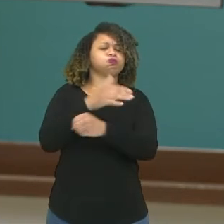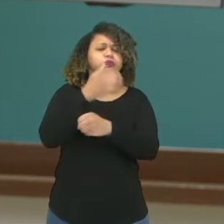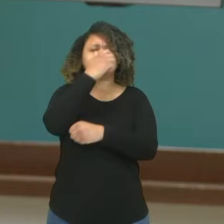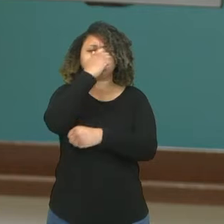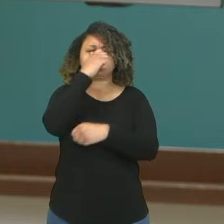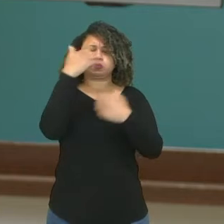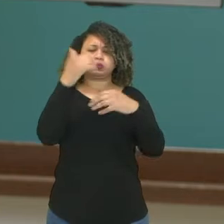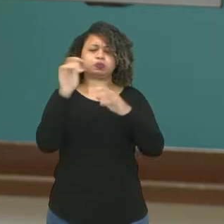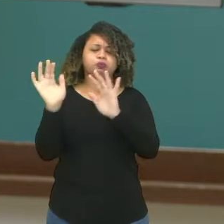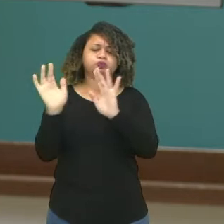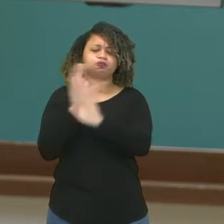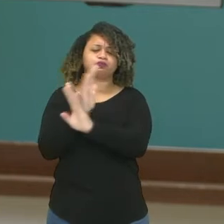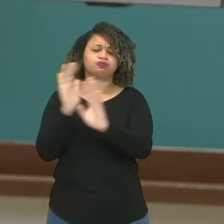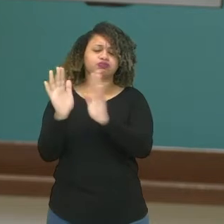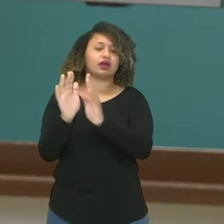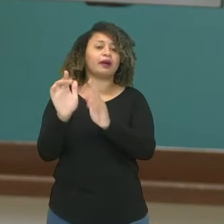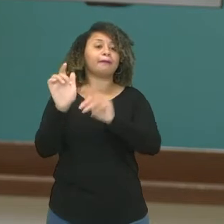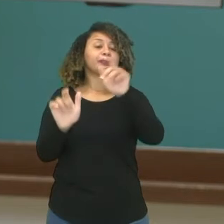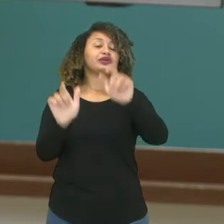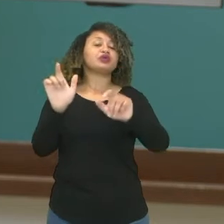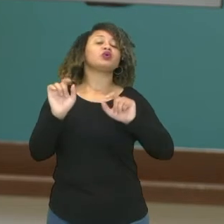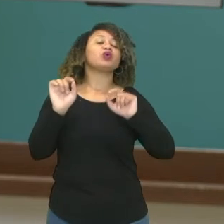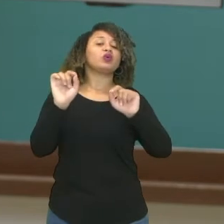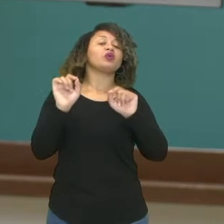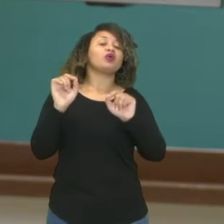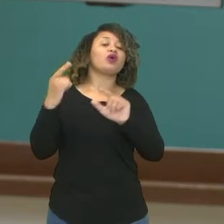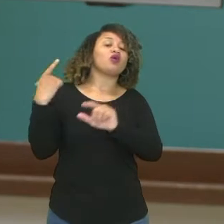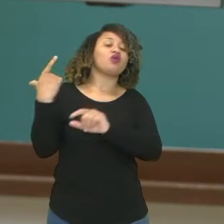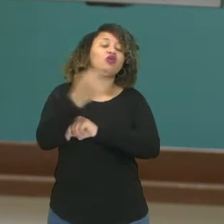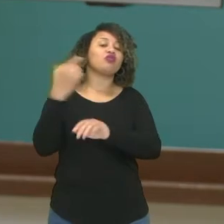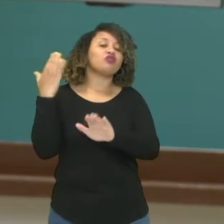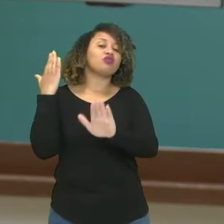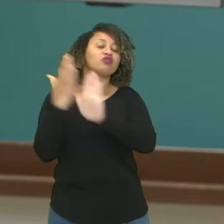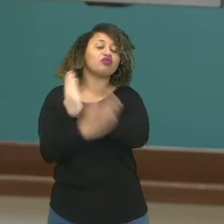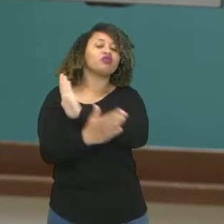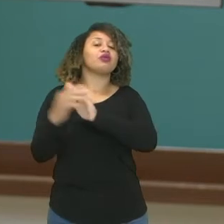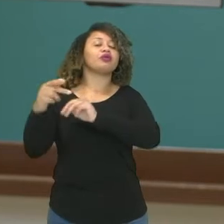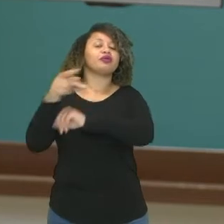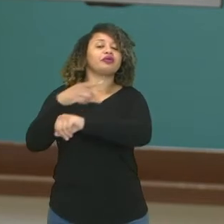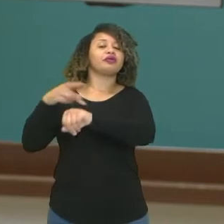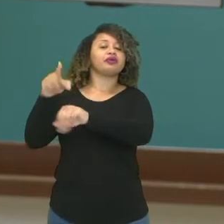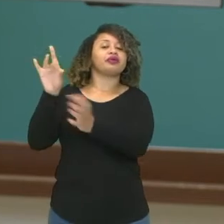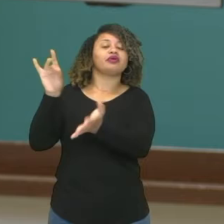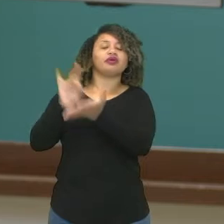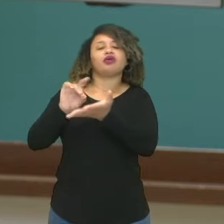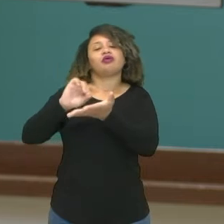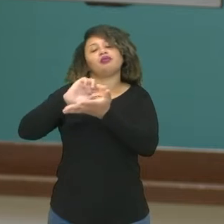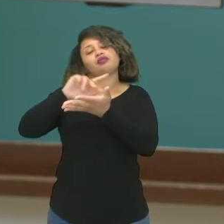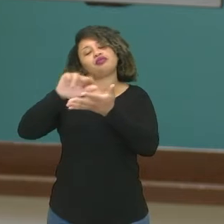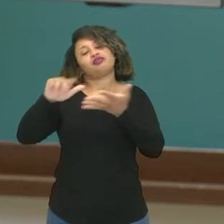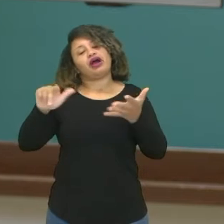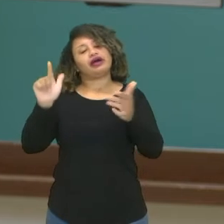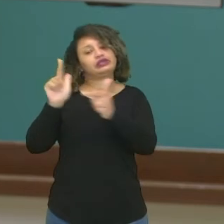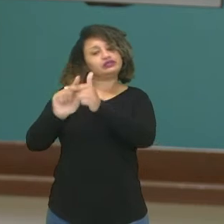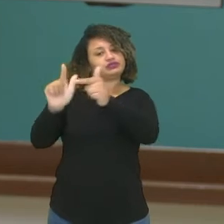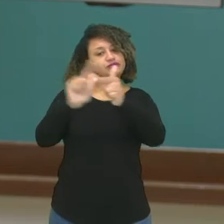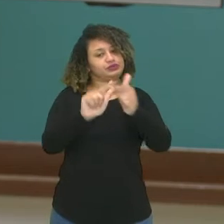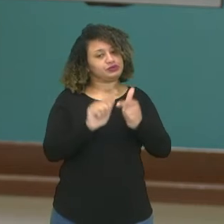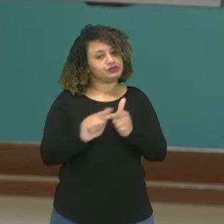lotadíssimas, né? Eram pessoas, sim, fugindo do seu país de origem por diferentes problemas.